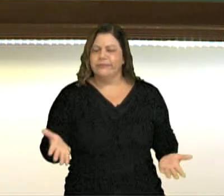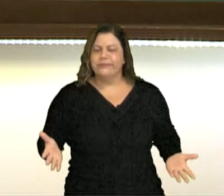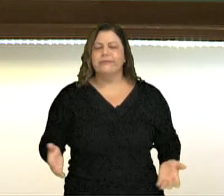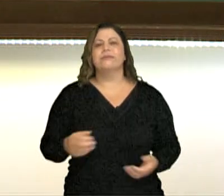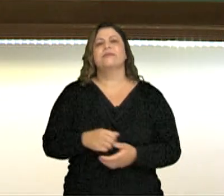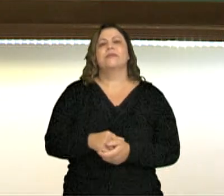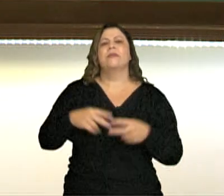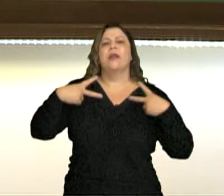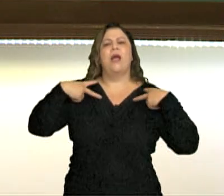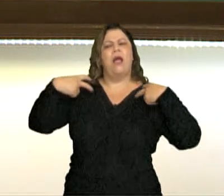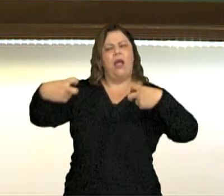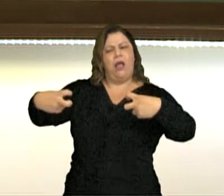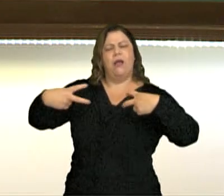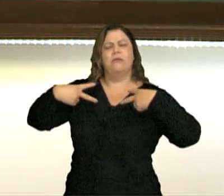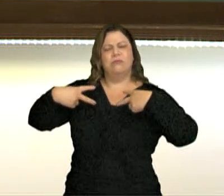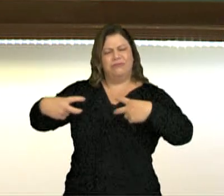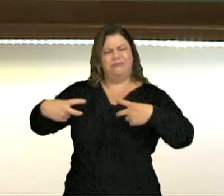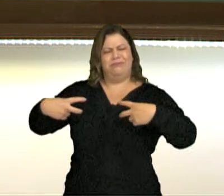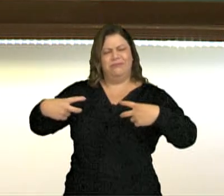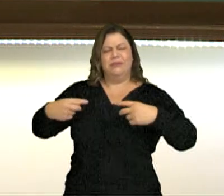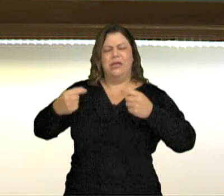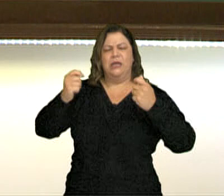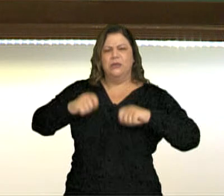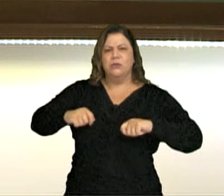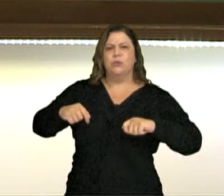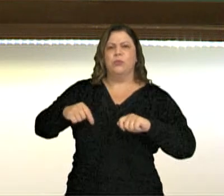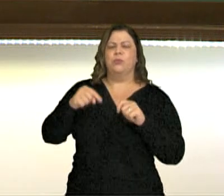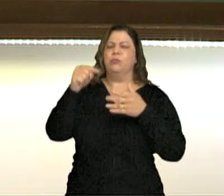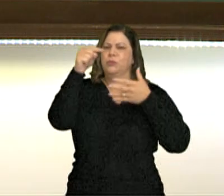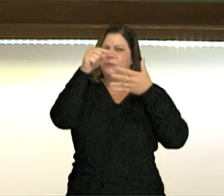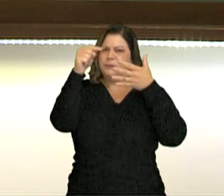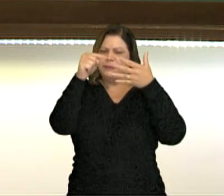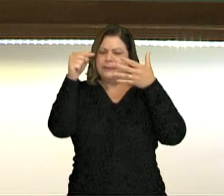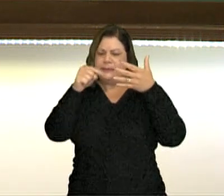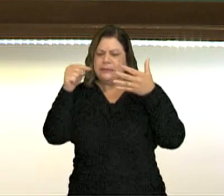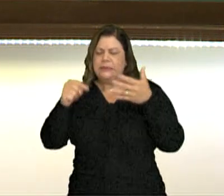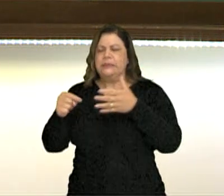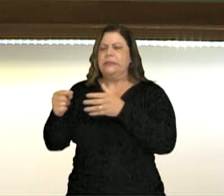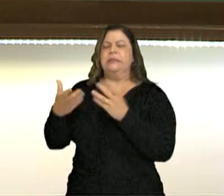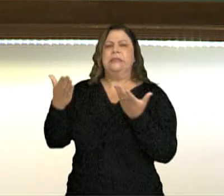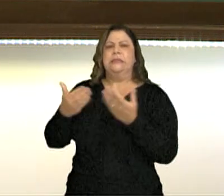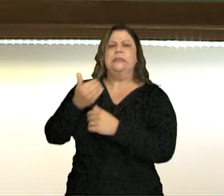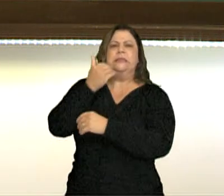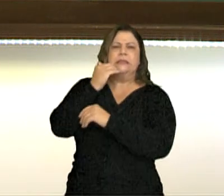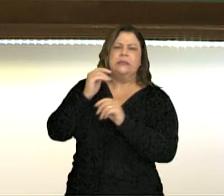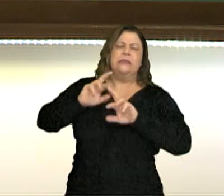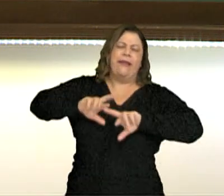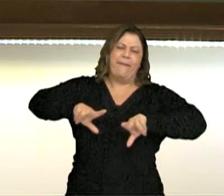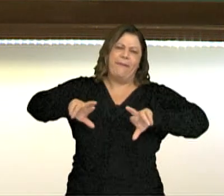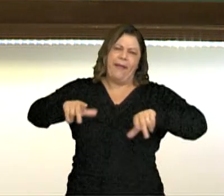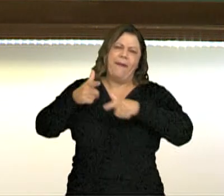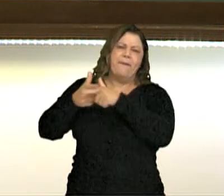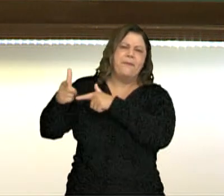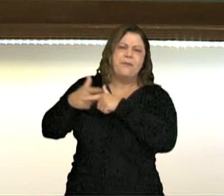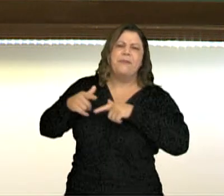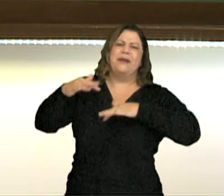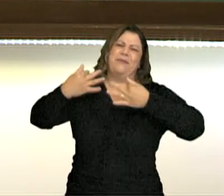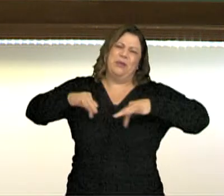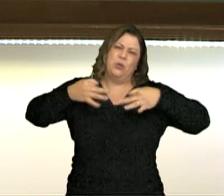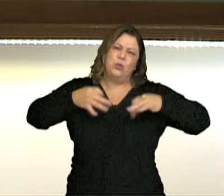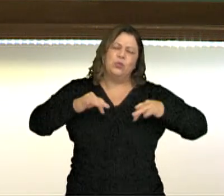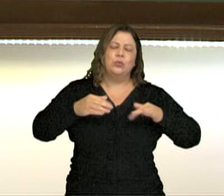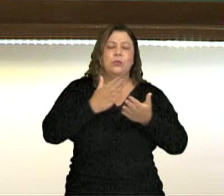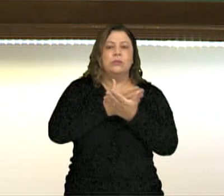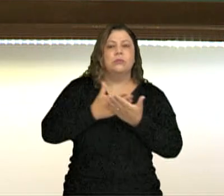me auto-perceber, identificar alguns possíveis transtornos no meu corpo, alguns possíveis problemas e com isso já começar a